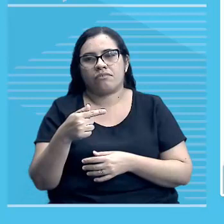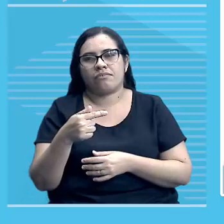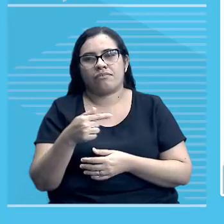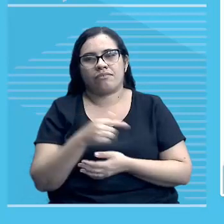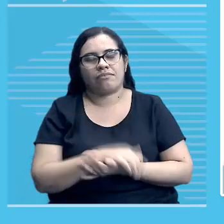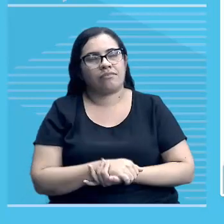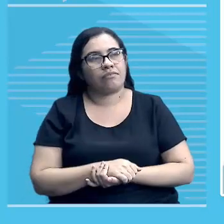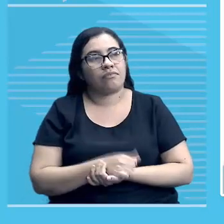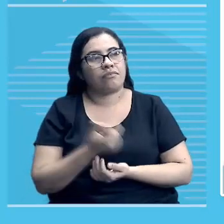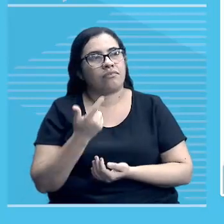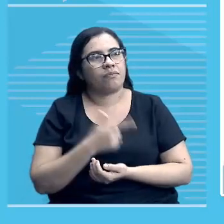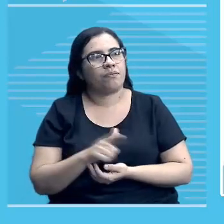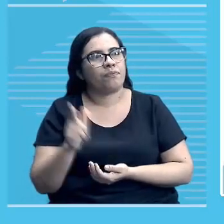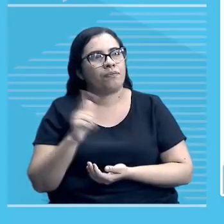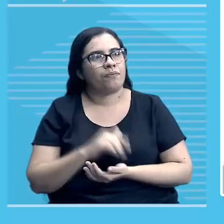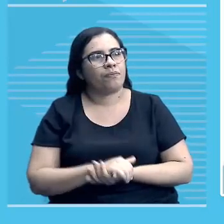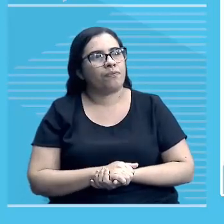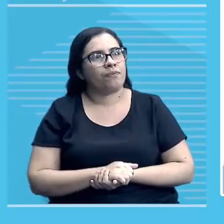A outra,